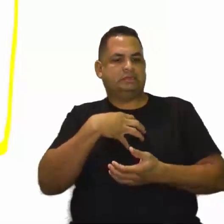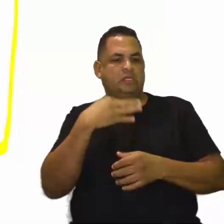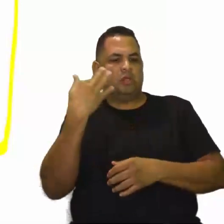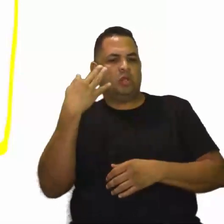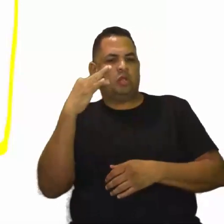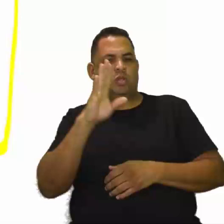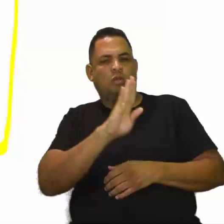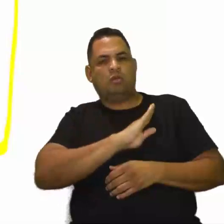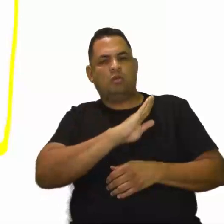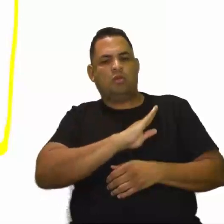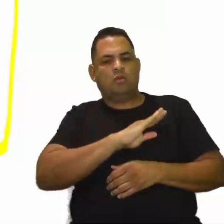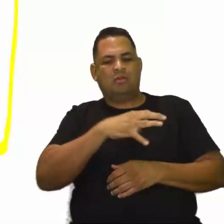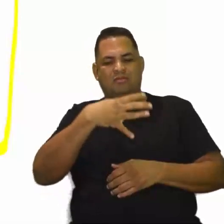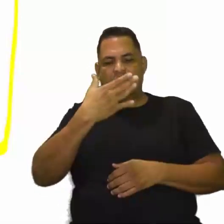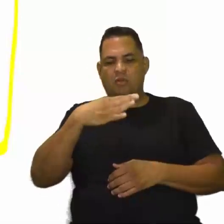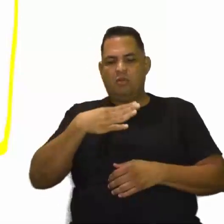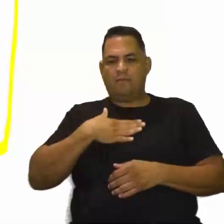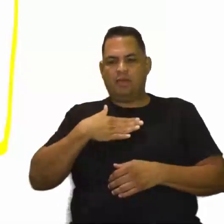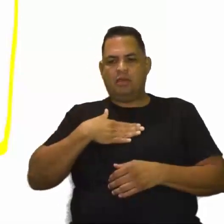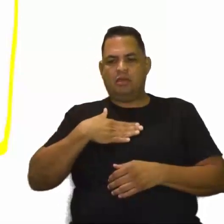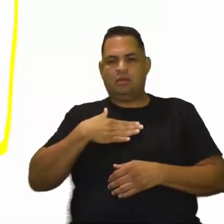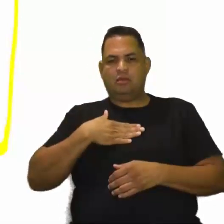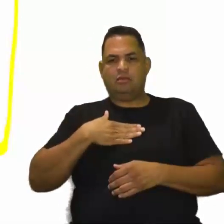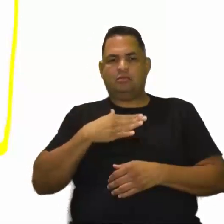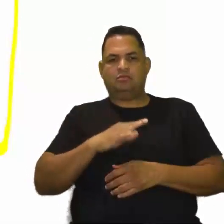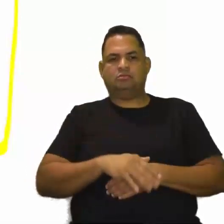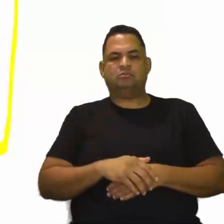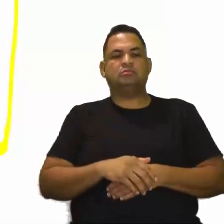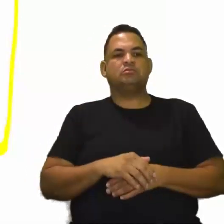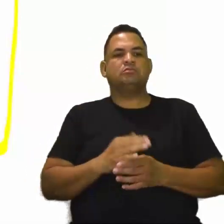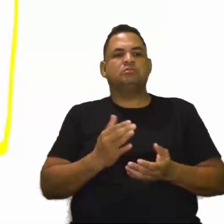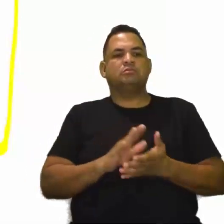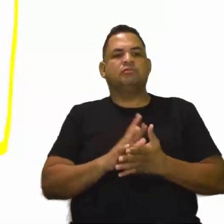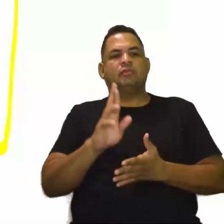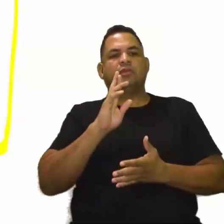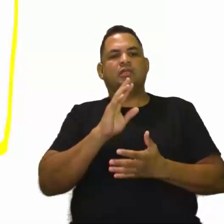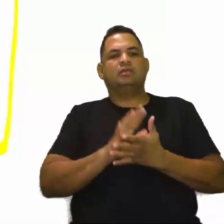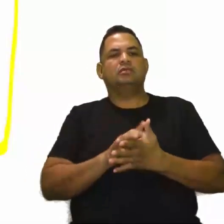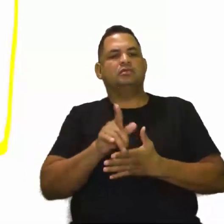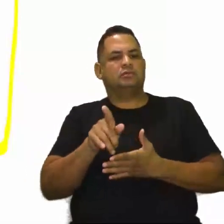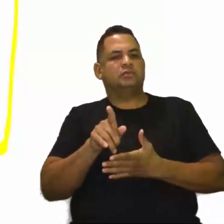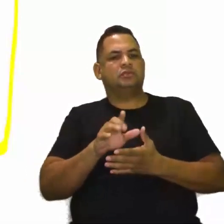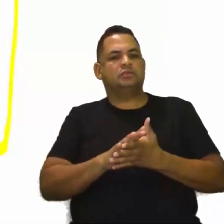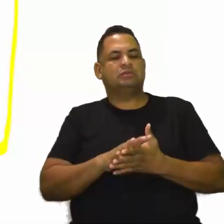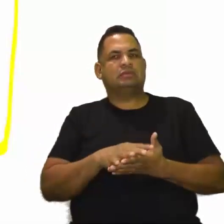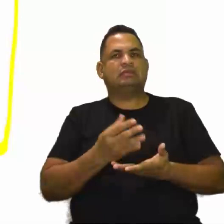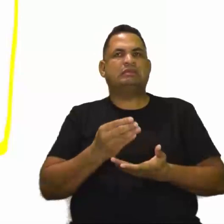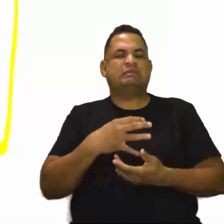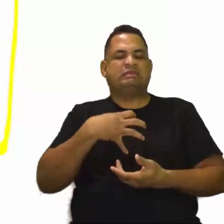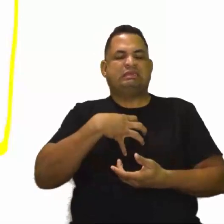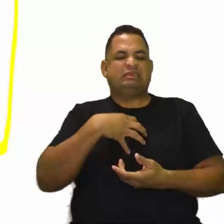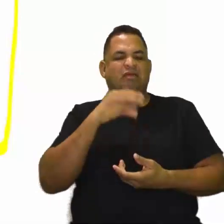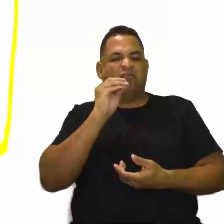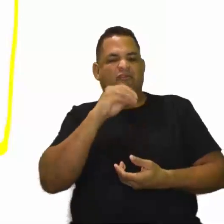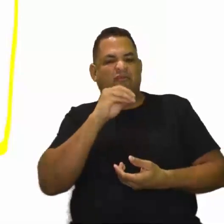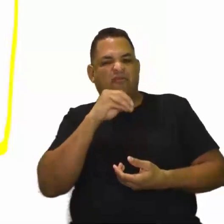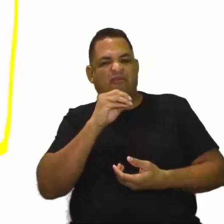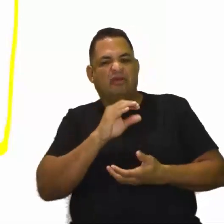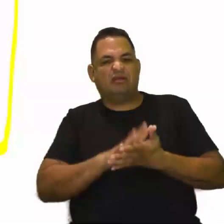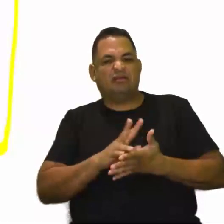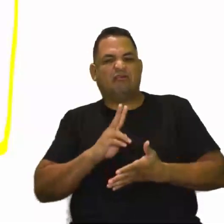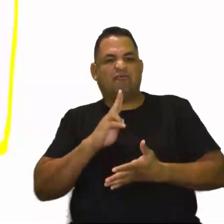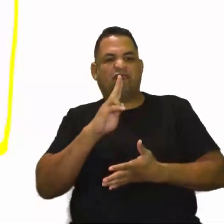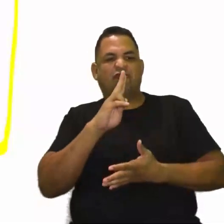no coração ou no peito? Você vai responder. Você muitas vezes se sente fraco ou tem